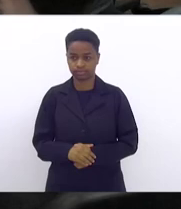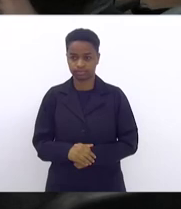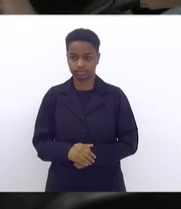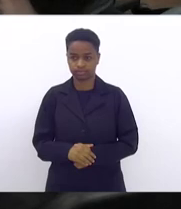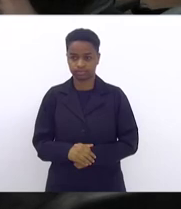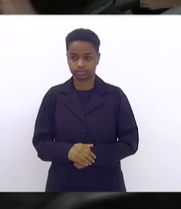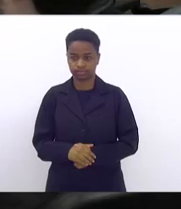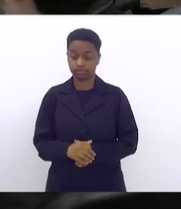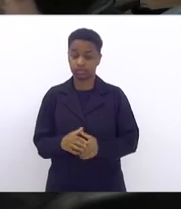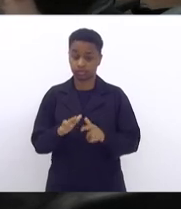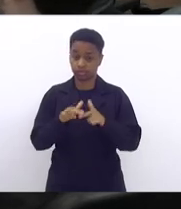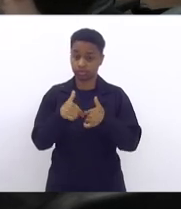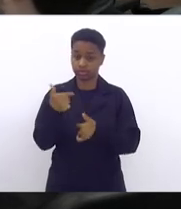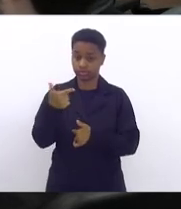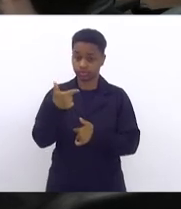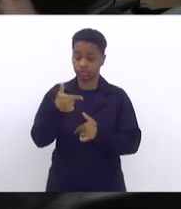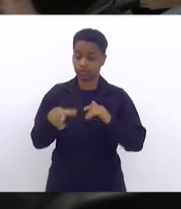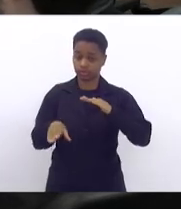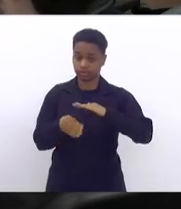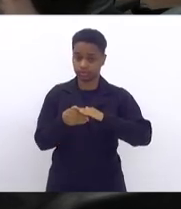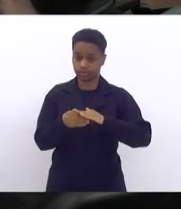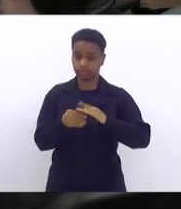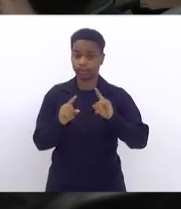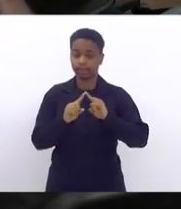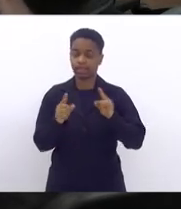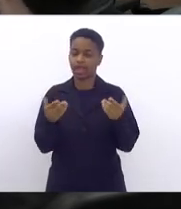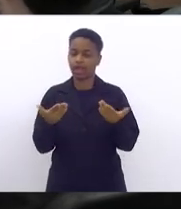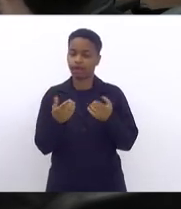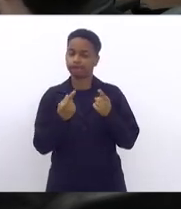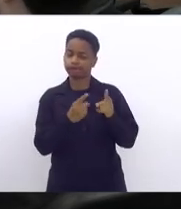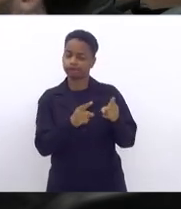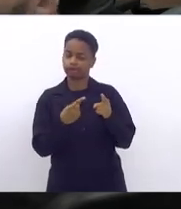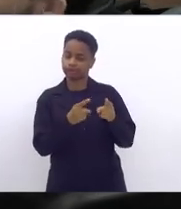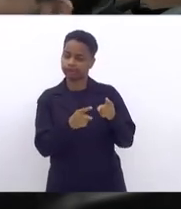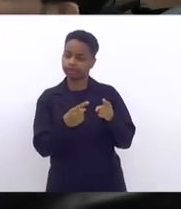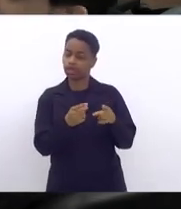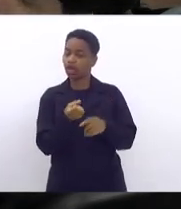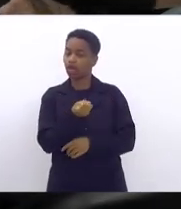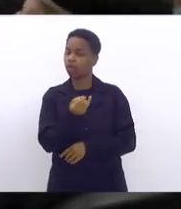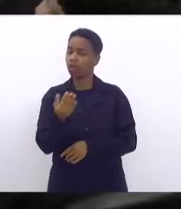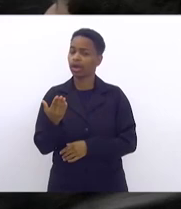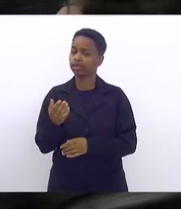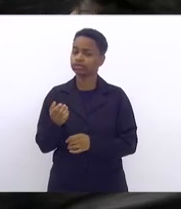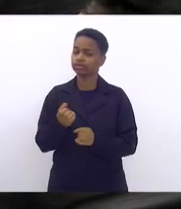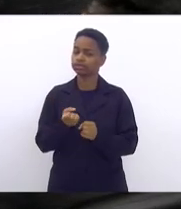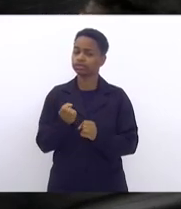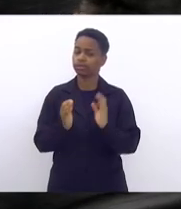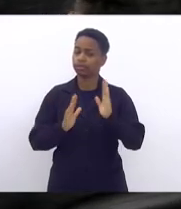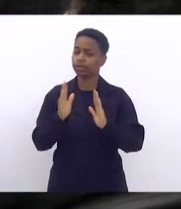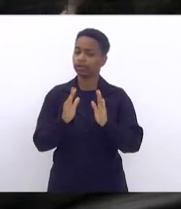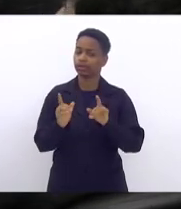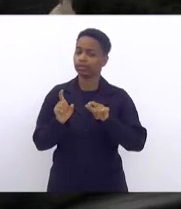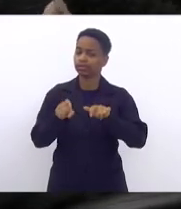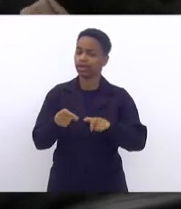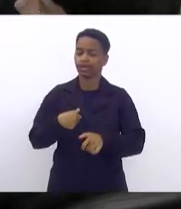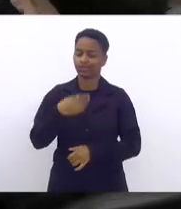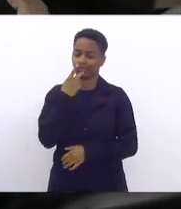Por isso que é agora, a segunda emenda. Agora tira onda com ele, deputado Mim. Quantos mandatos Vossa Excelência tem? Eu vou